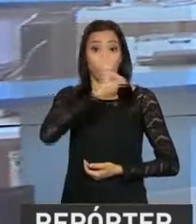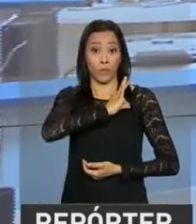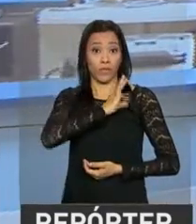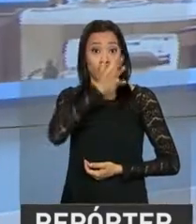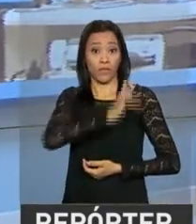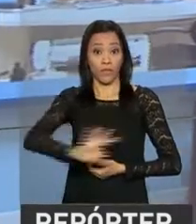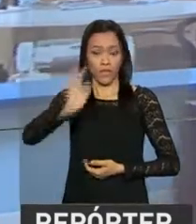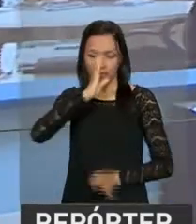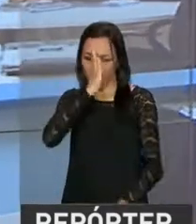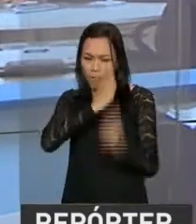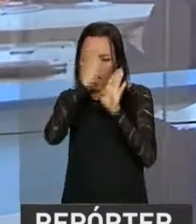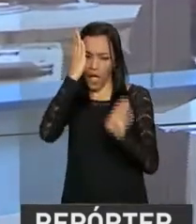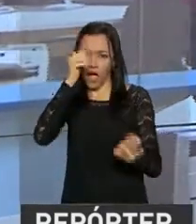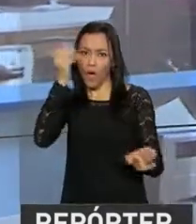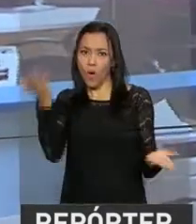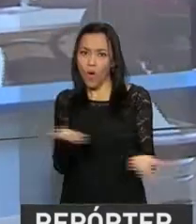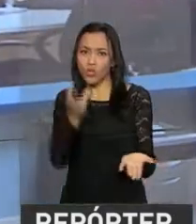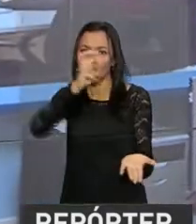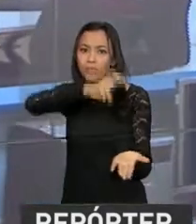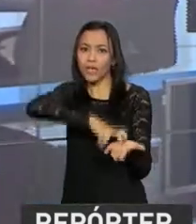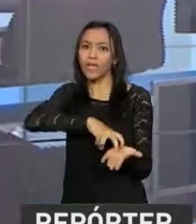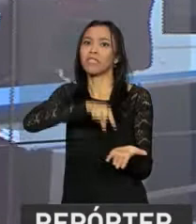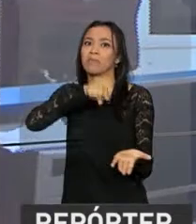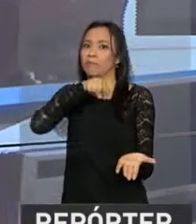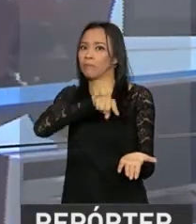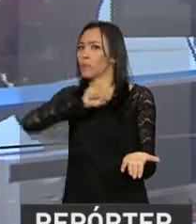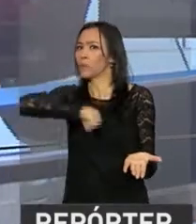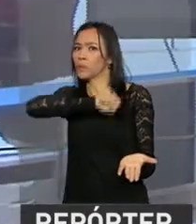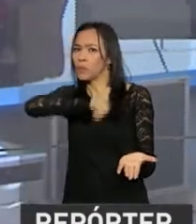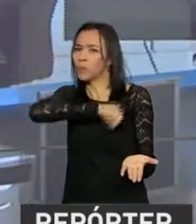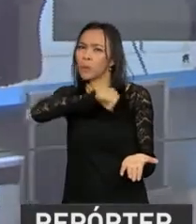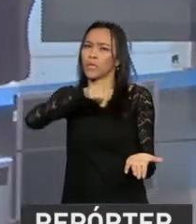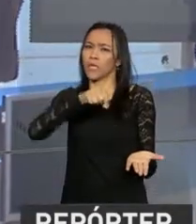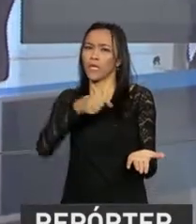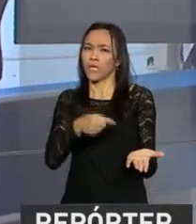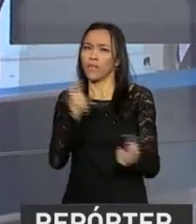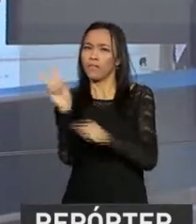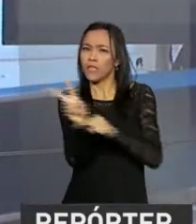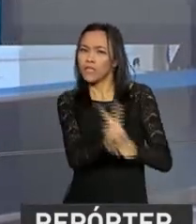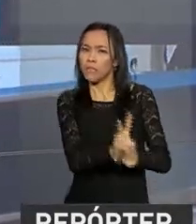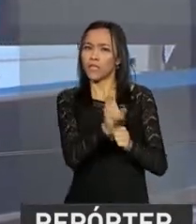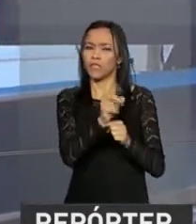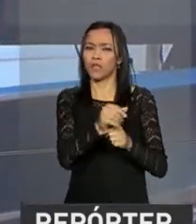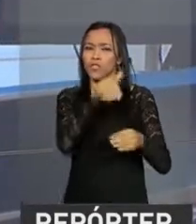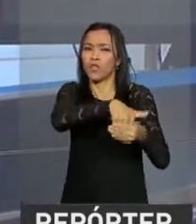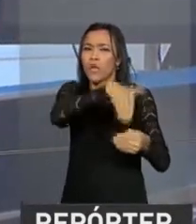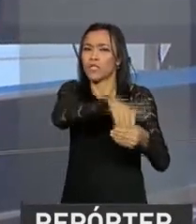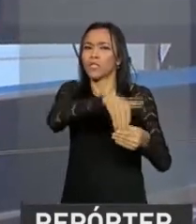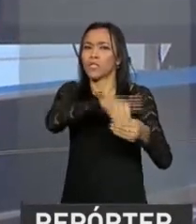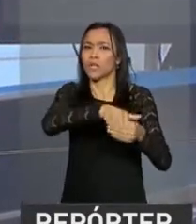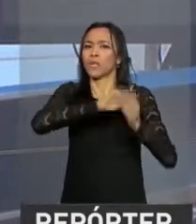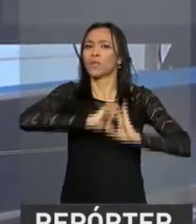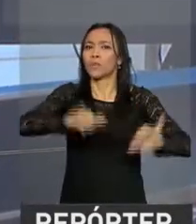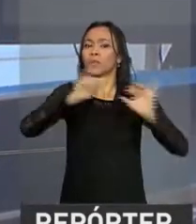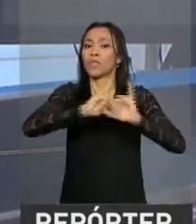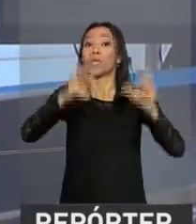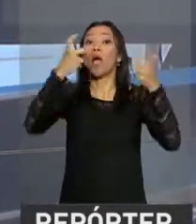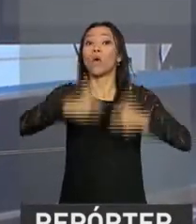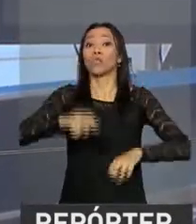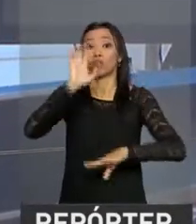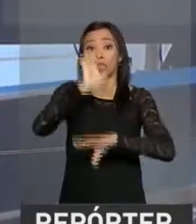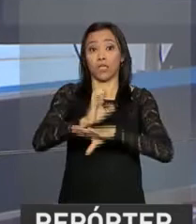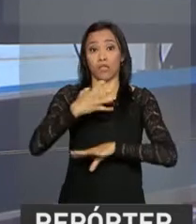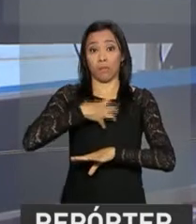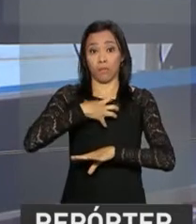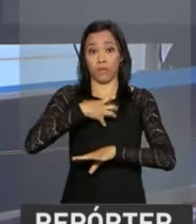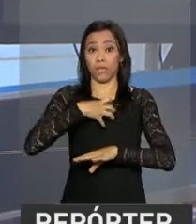deflagrou nesta manhã a operação hidra de lerna 15 chega o financiamento ilegal de campanhas políticas na bahia e fraudes em contratos no